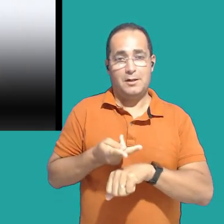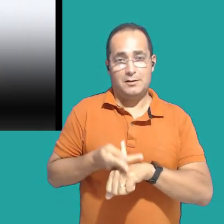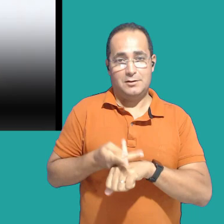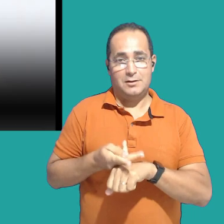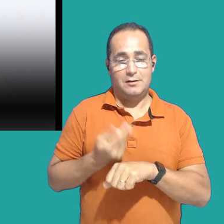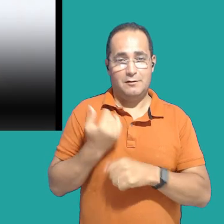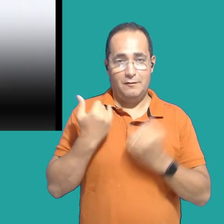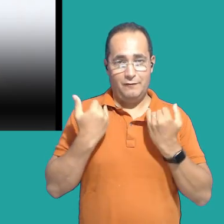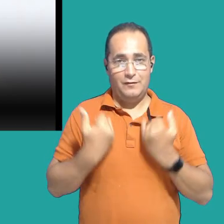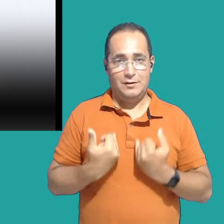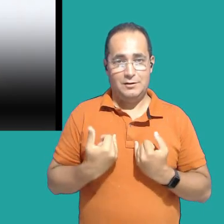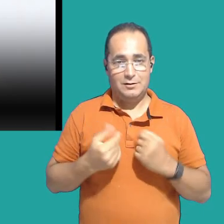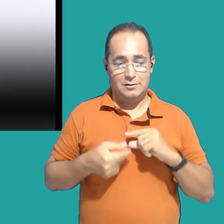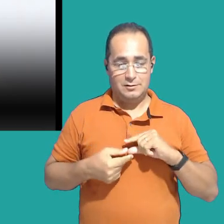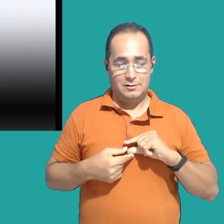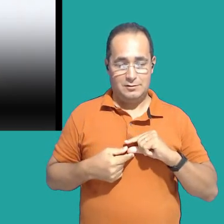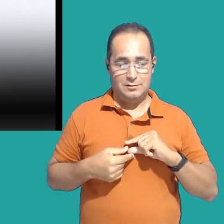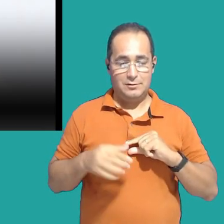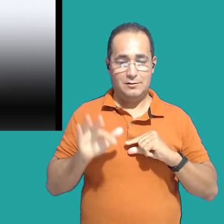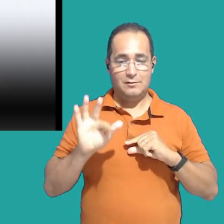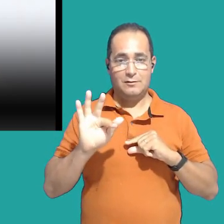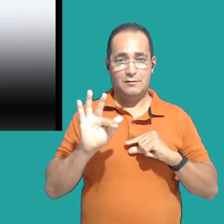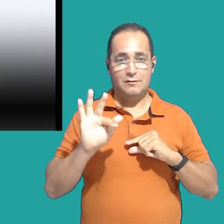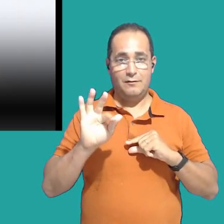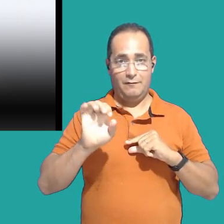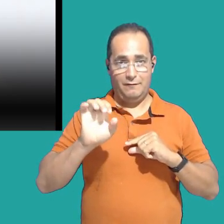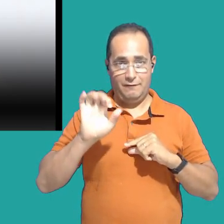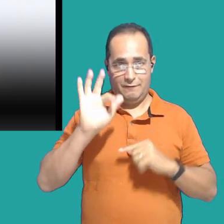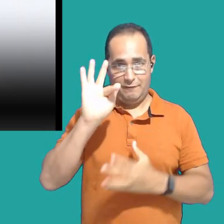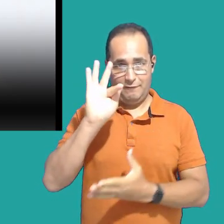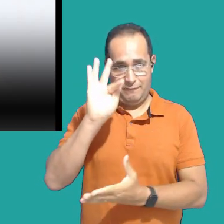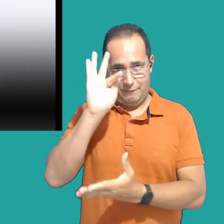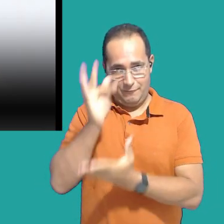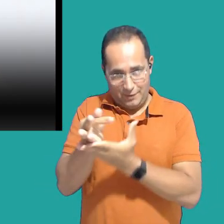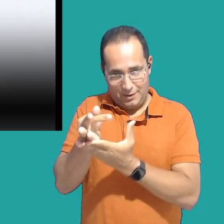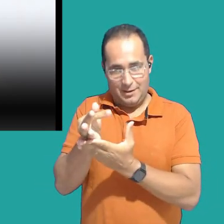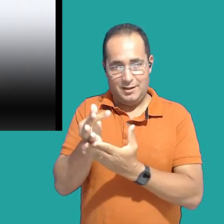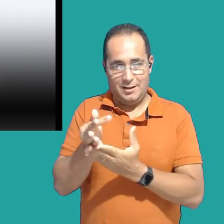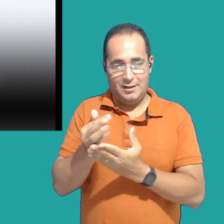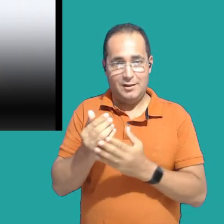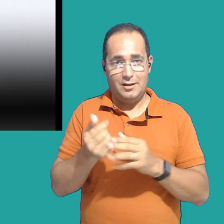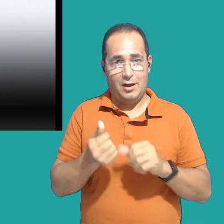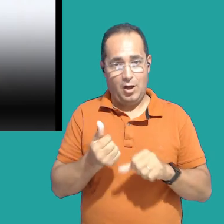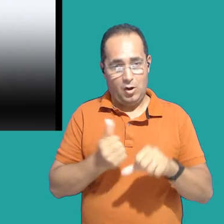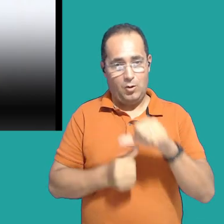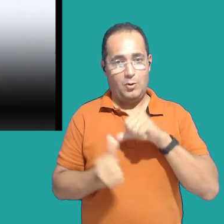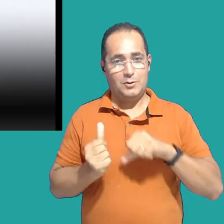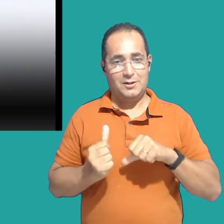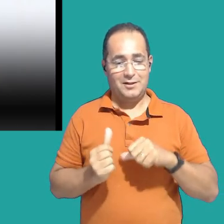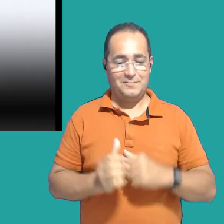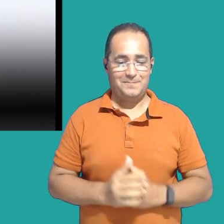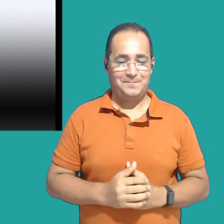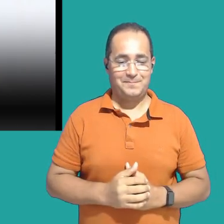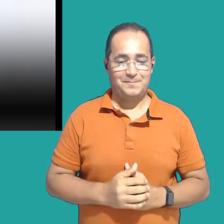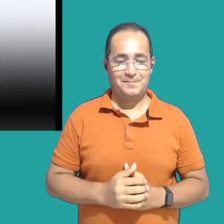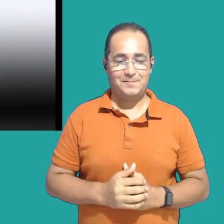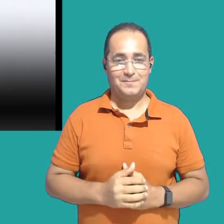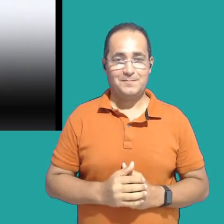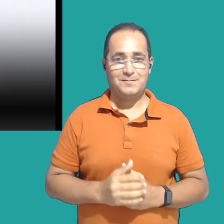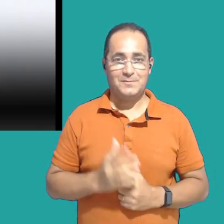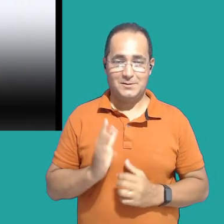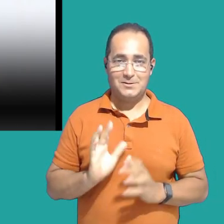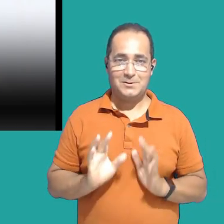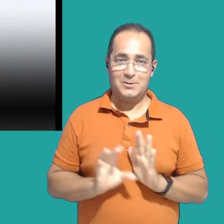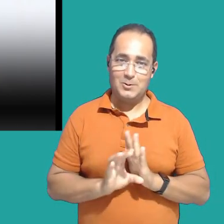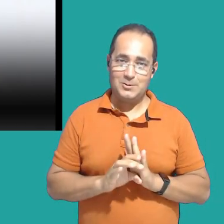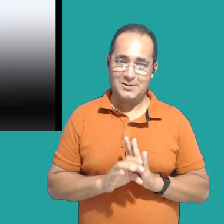corrente de prata fina, com um pingente fé invertido. Uau, Bonito, né? show. Gostei. É, Gostei.